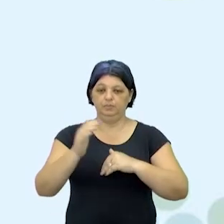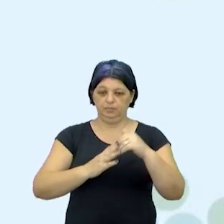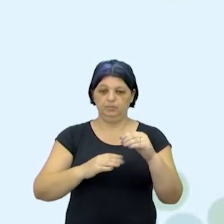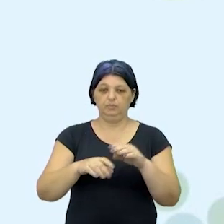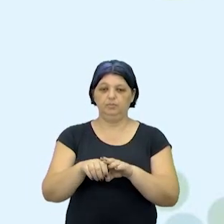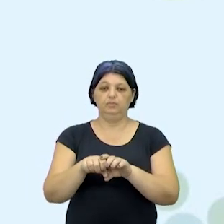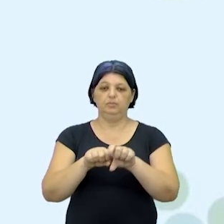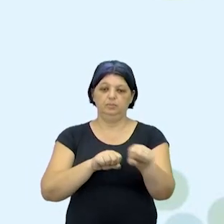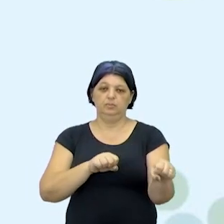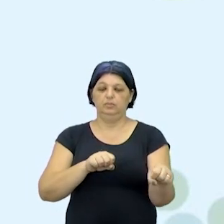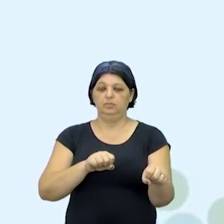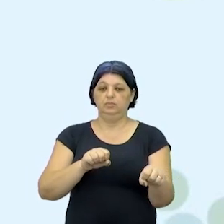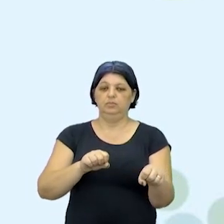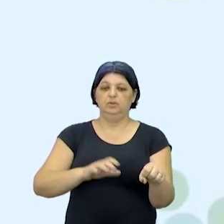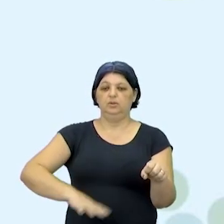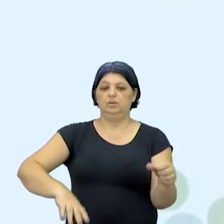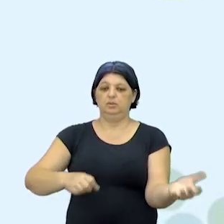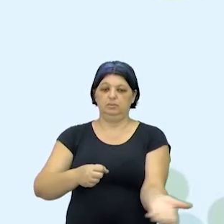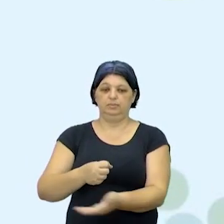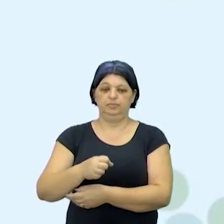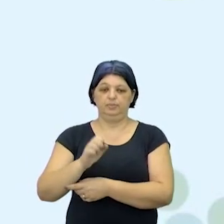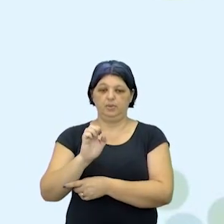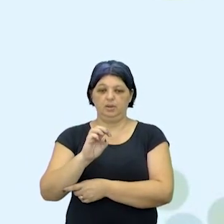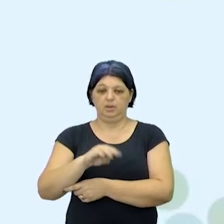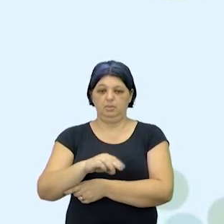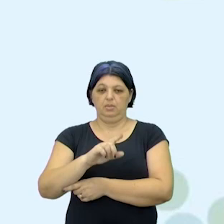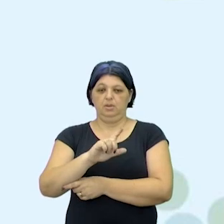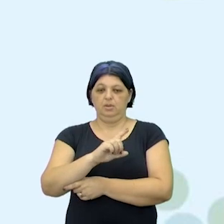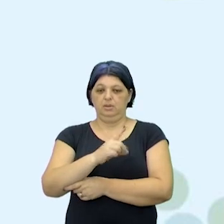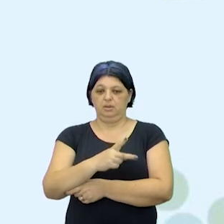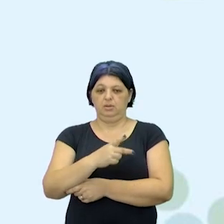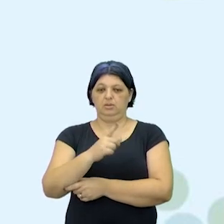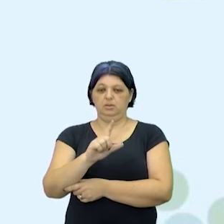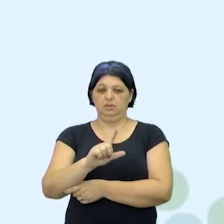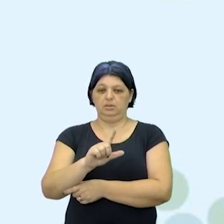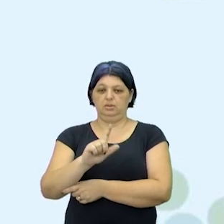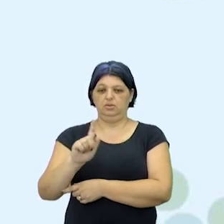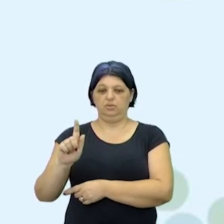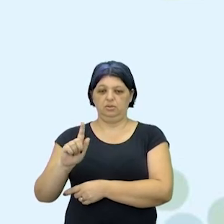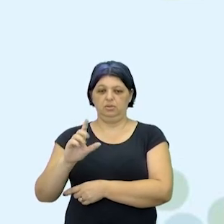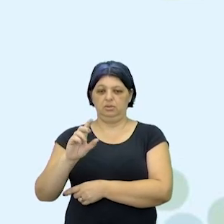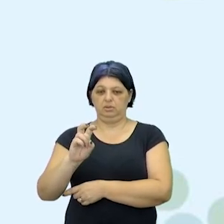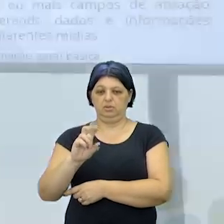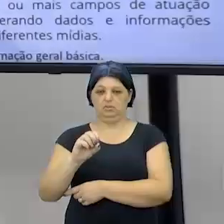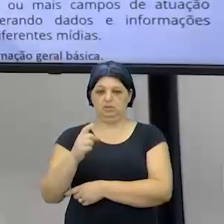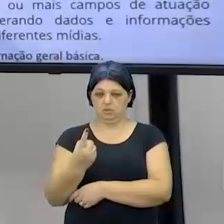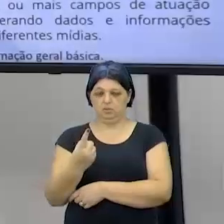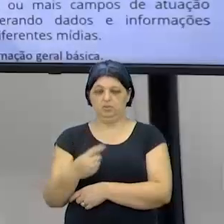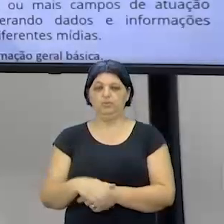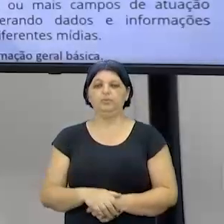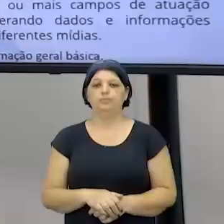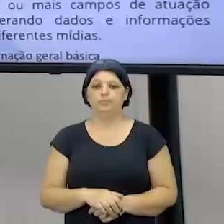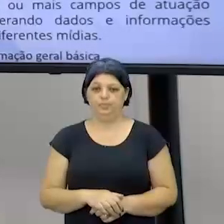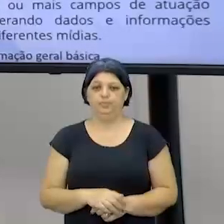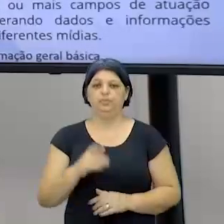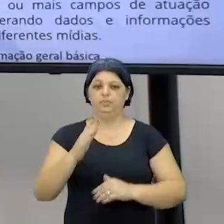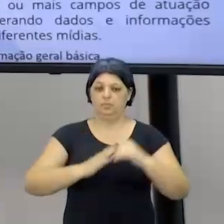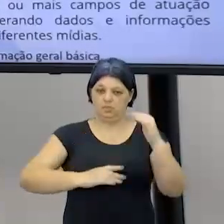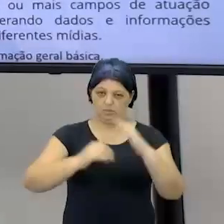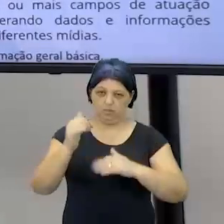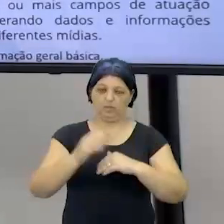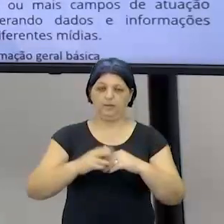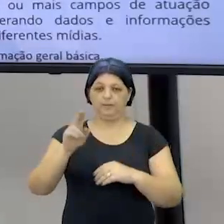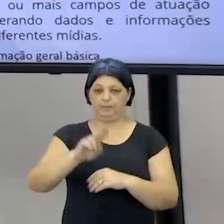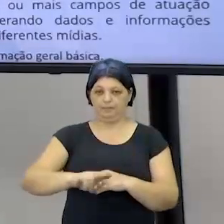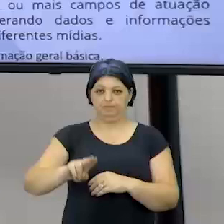geral básica, que é M13 LGG 501, professores. Então as habilidades utilizadas